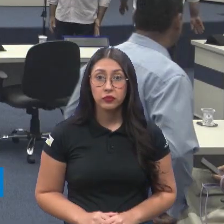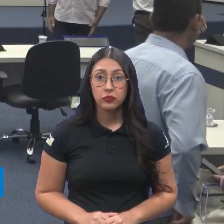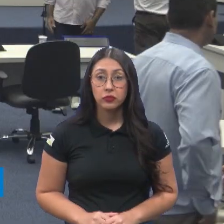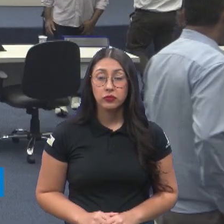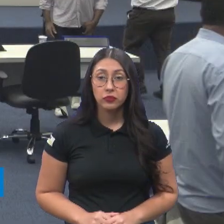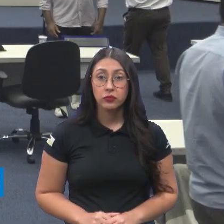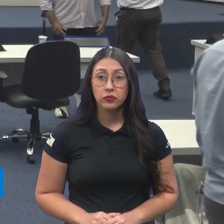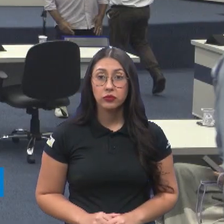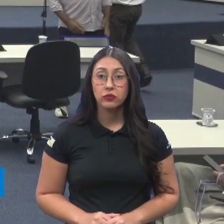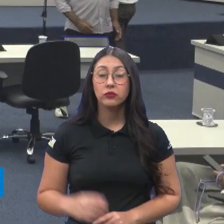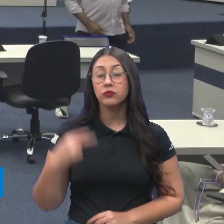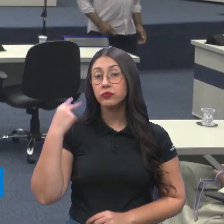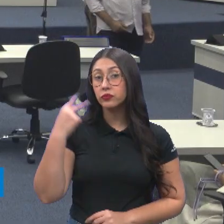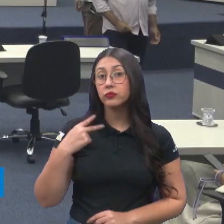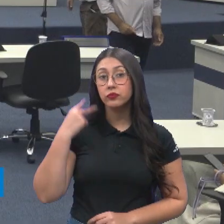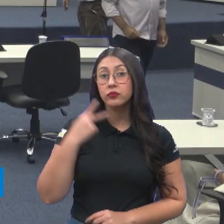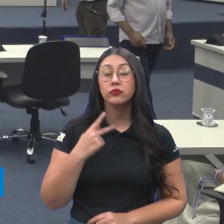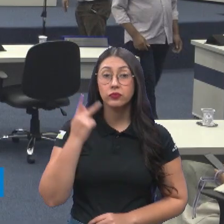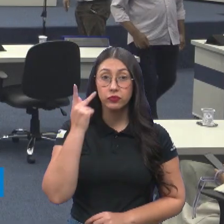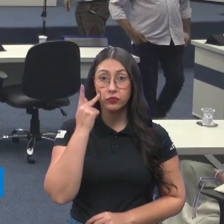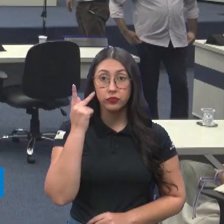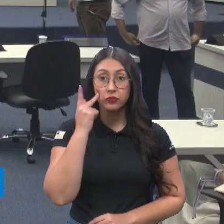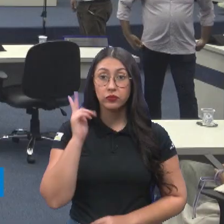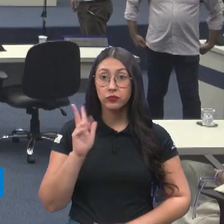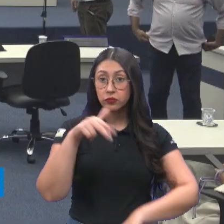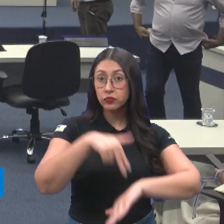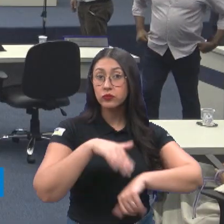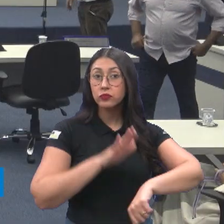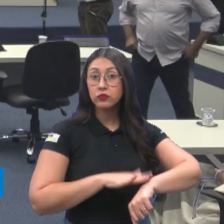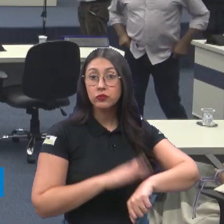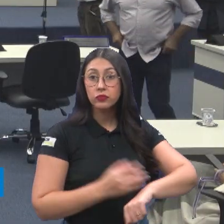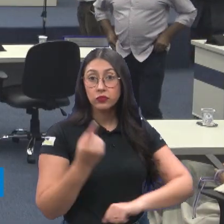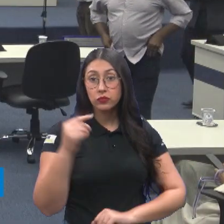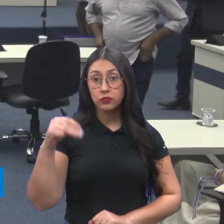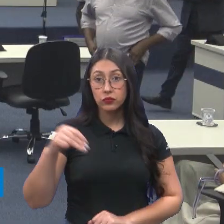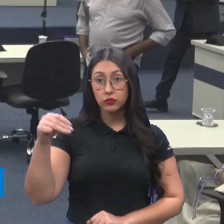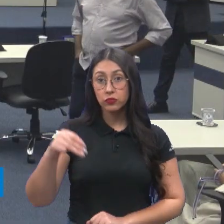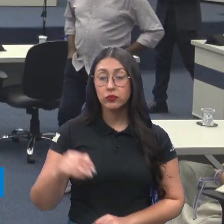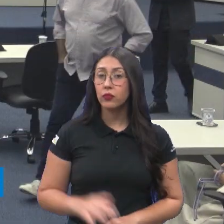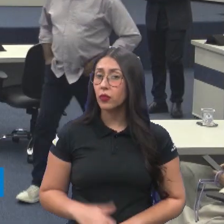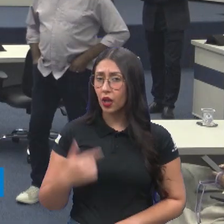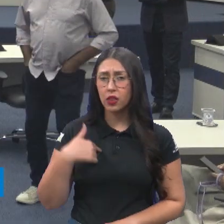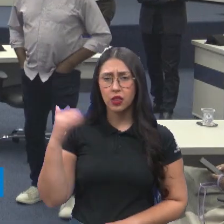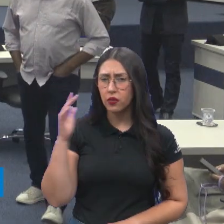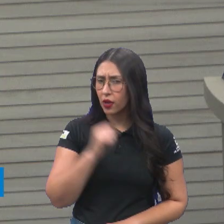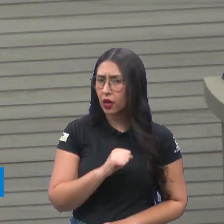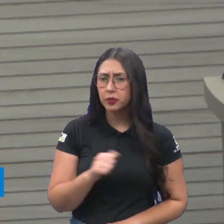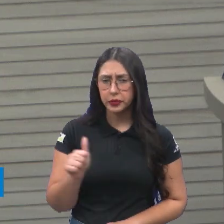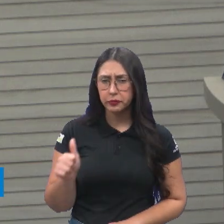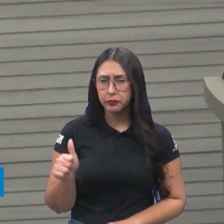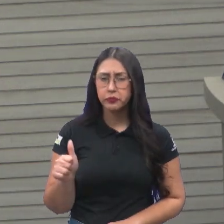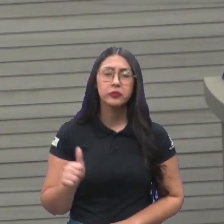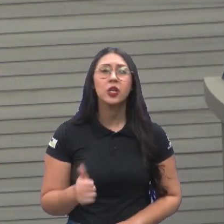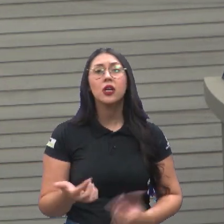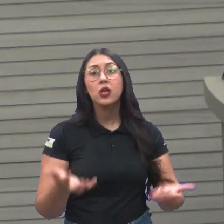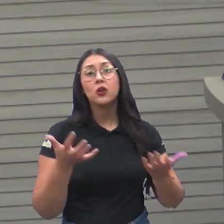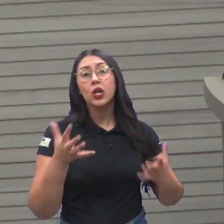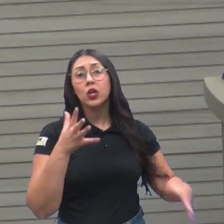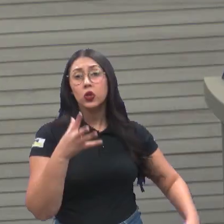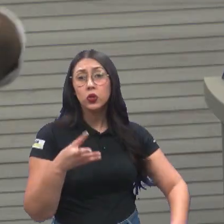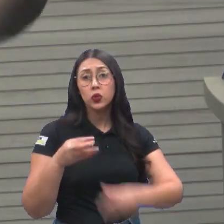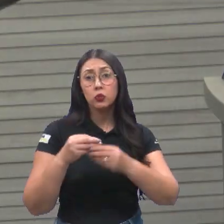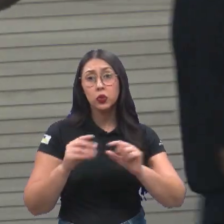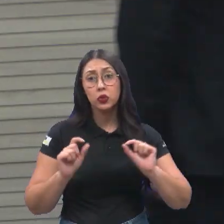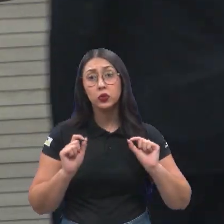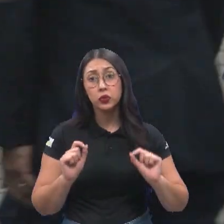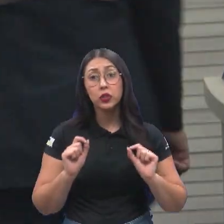Questão de ordem, o vereador Rafael Pascucci. Por tempo de 1 minuto, vereador. Senhor presidente, nem vou precisar de 1 minuto, viu? Quero só colaborar com o debate,